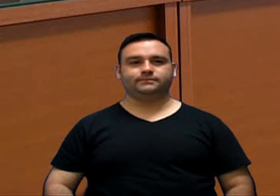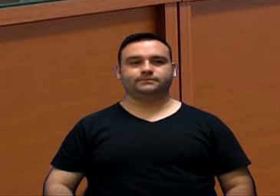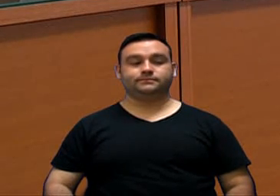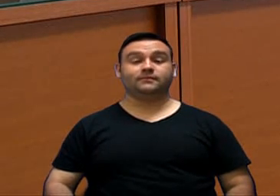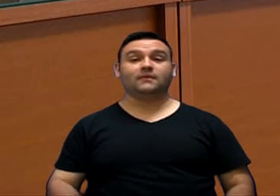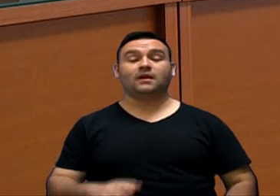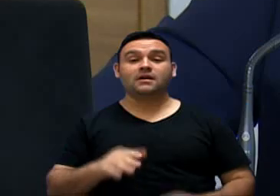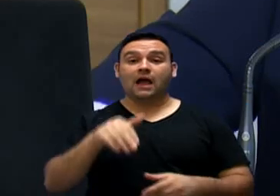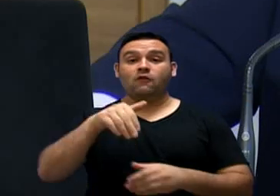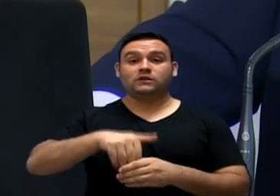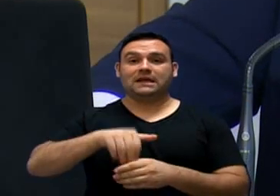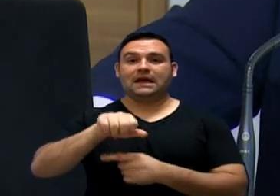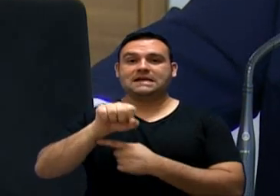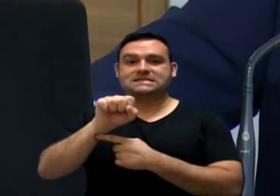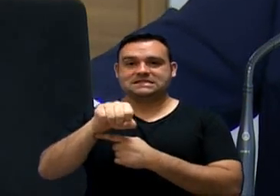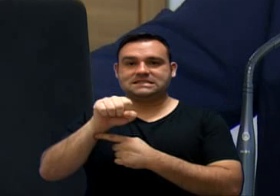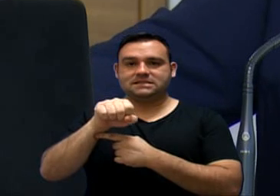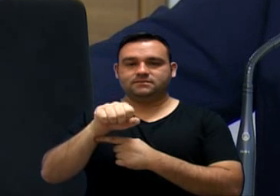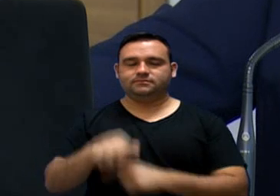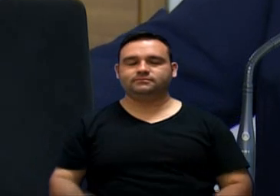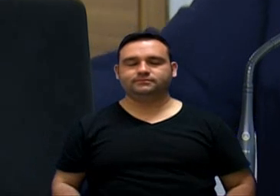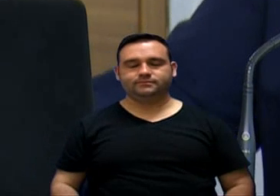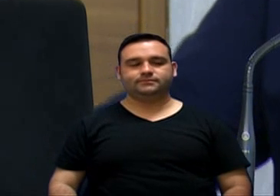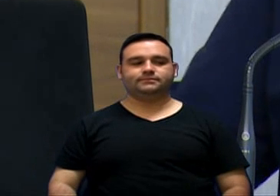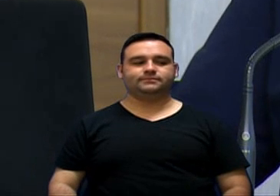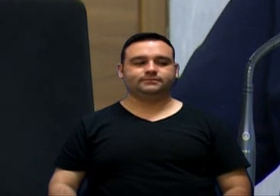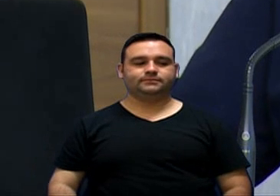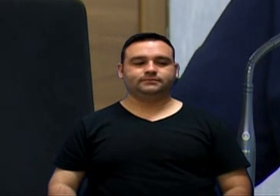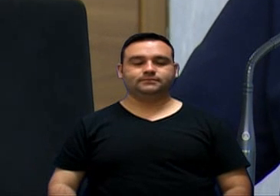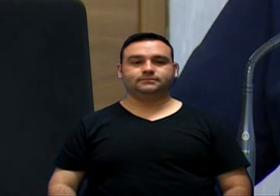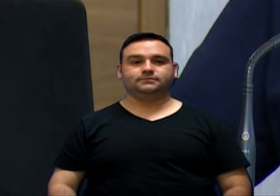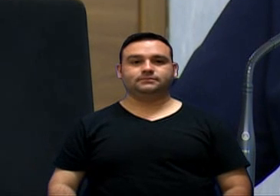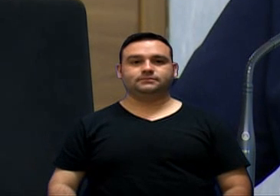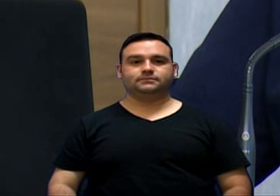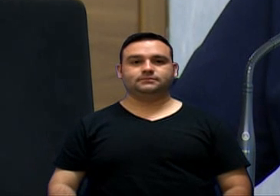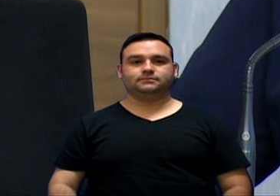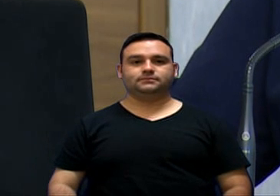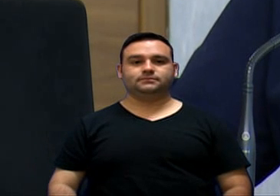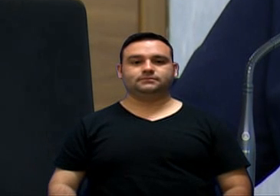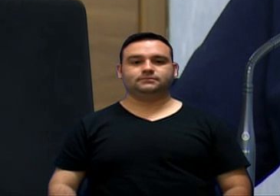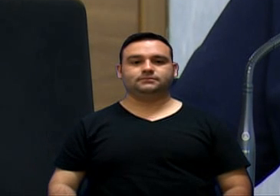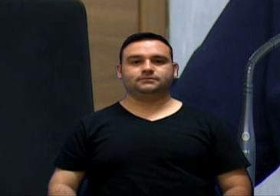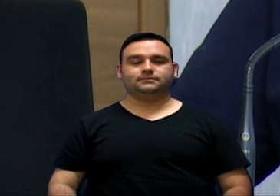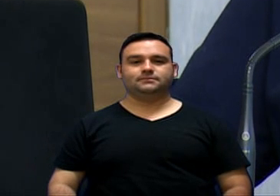Eu voto sim, senhores vereadores.